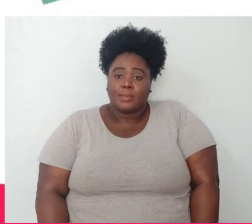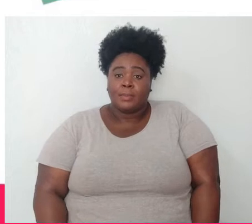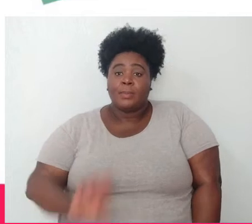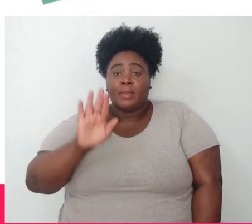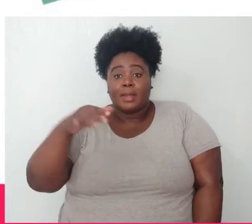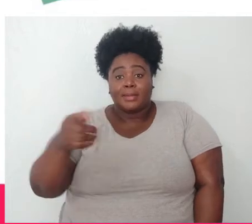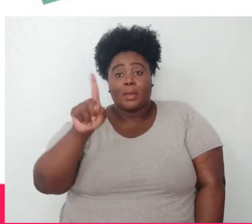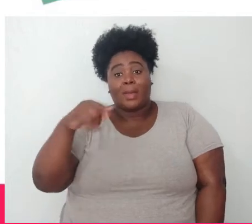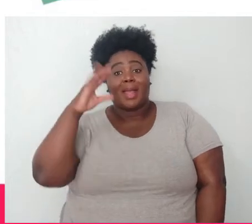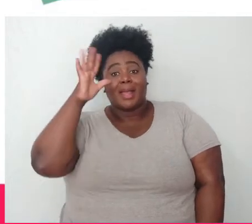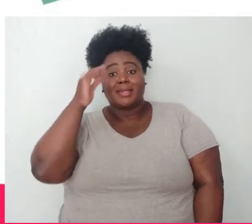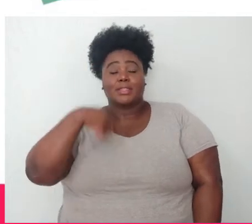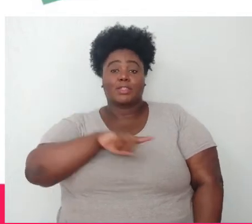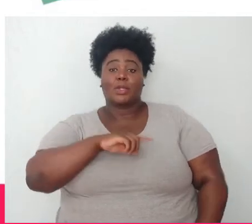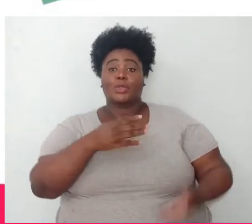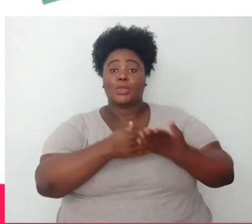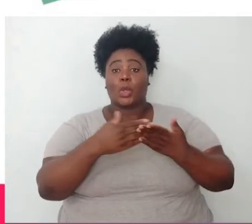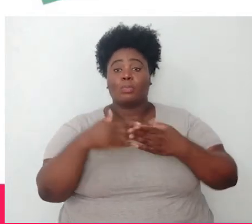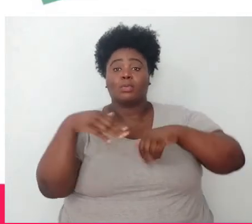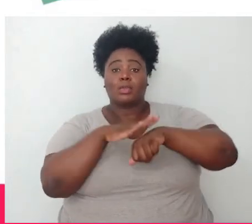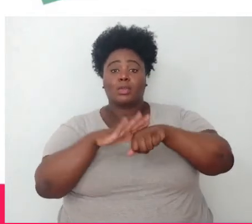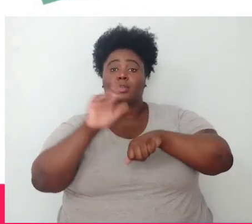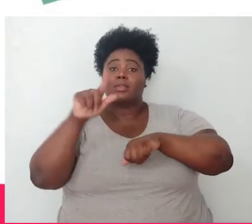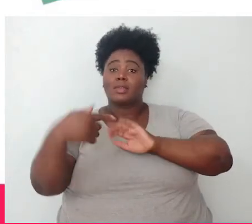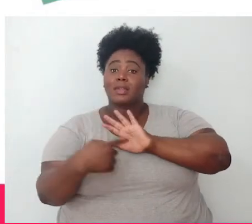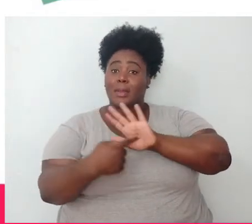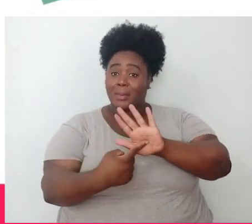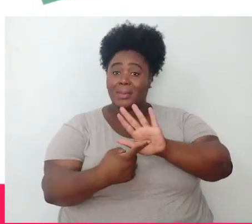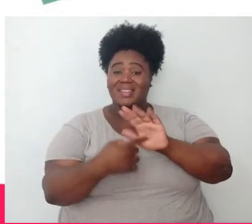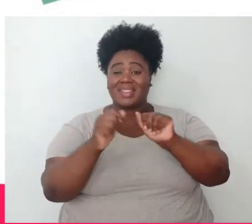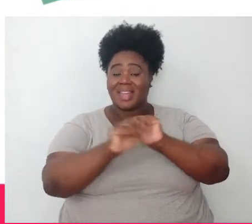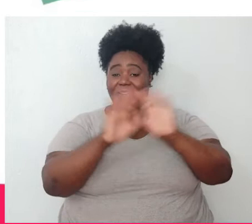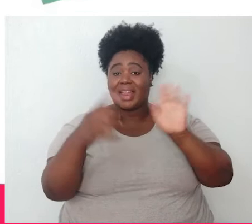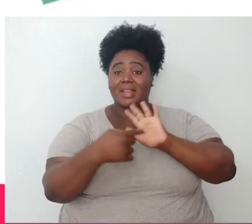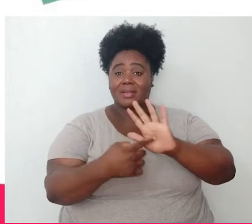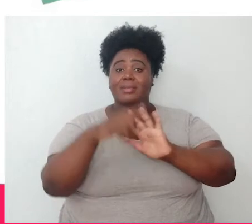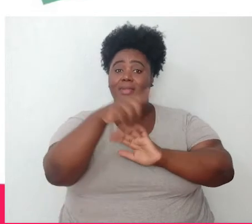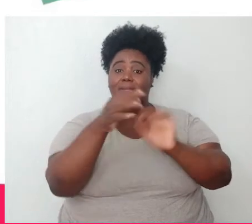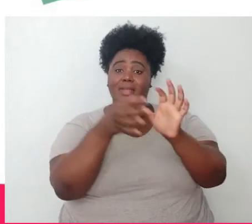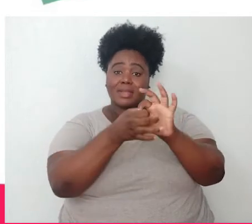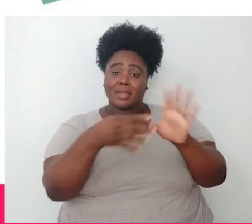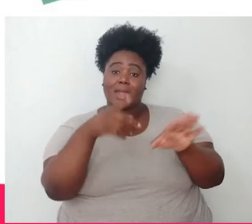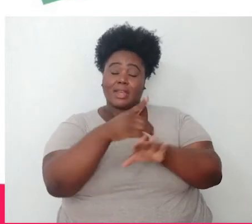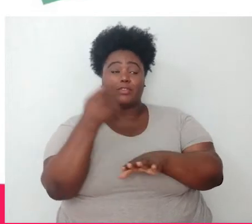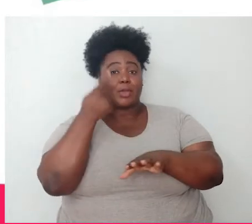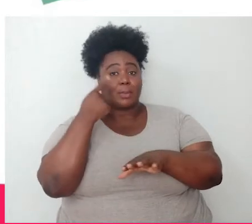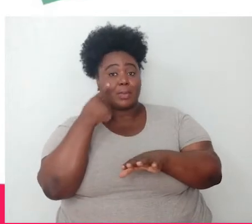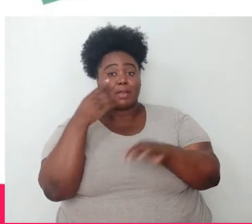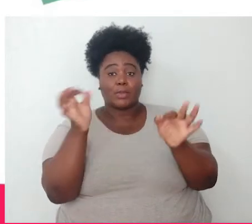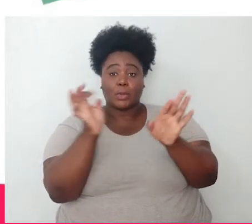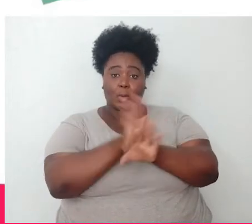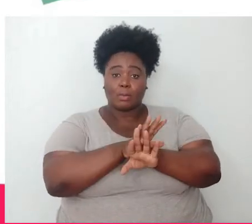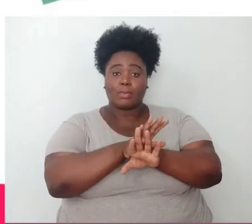iniciar essa conversa, porque isso está implícito na obra em questão aqui, né, que está disponível no circuito para ser apreciada na